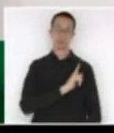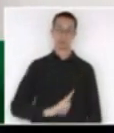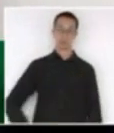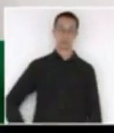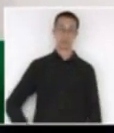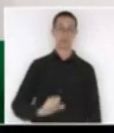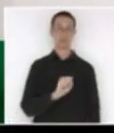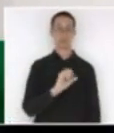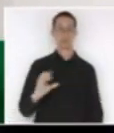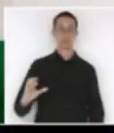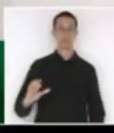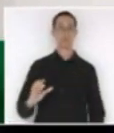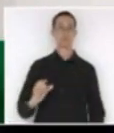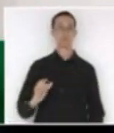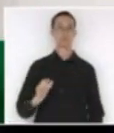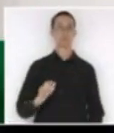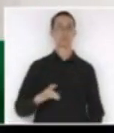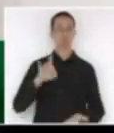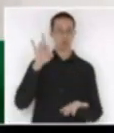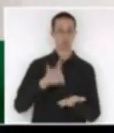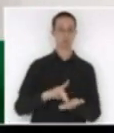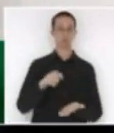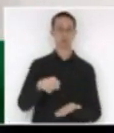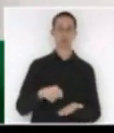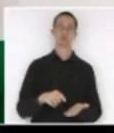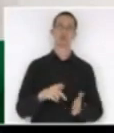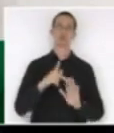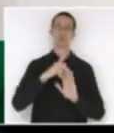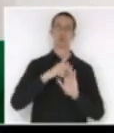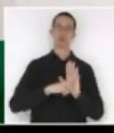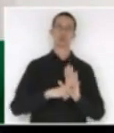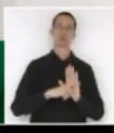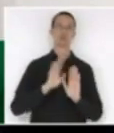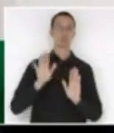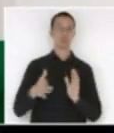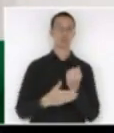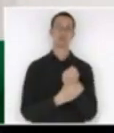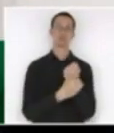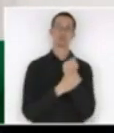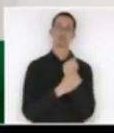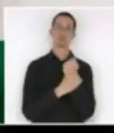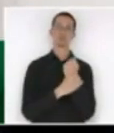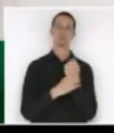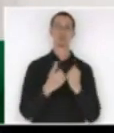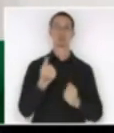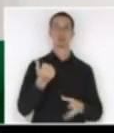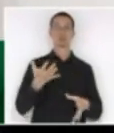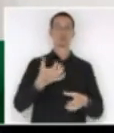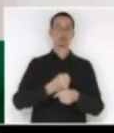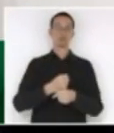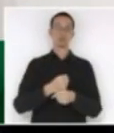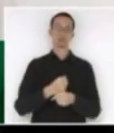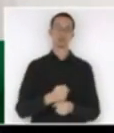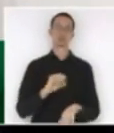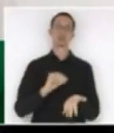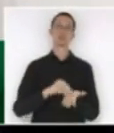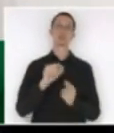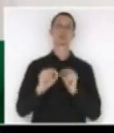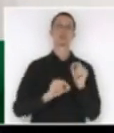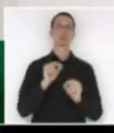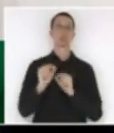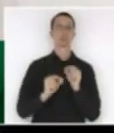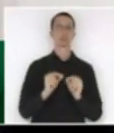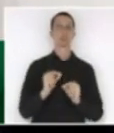Já está garantido o orçamento para o programa, falta apenas questões técnicas da parte